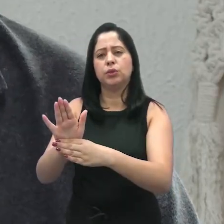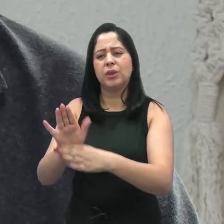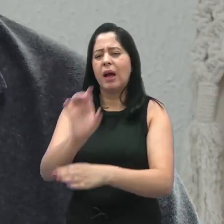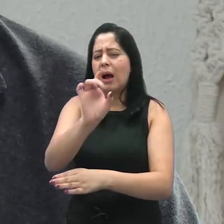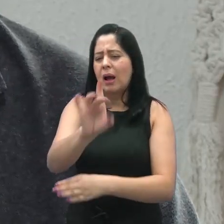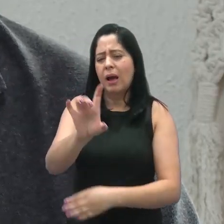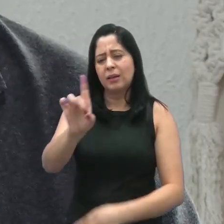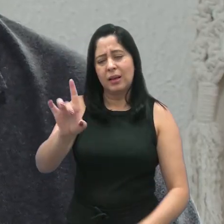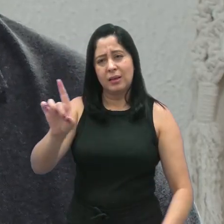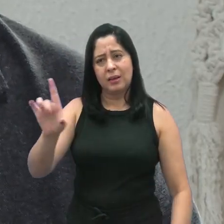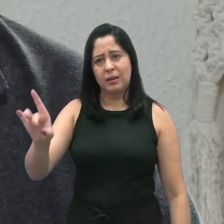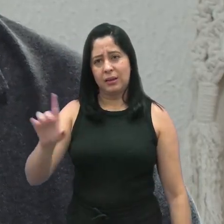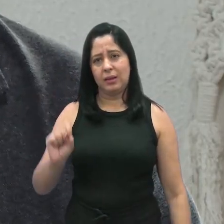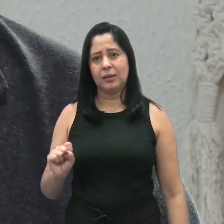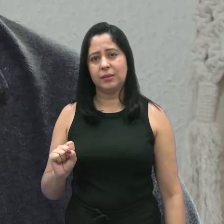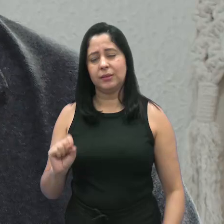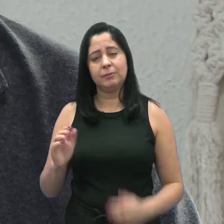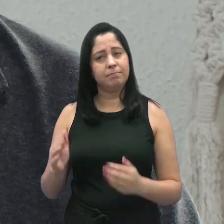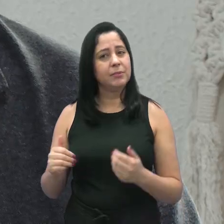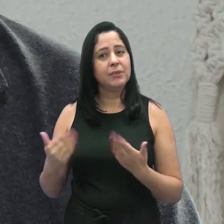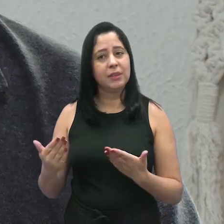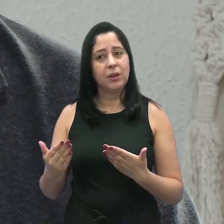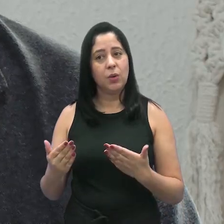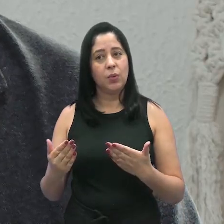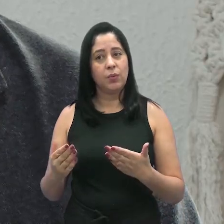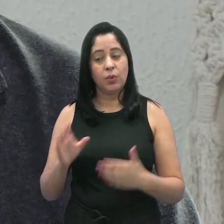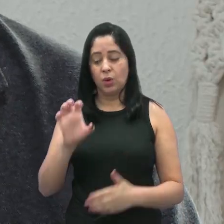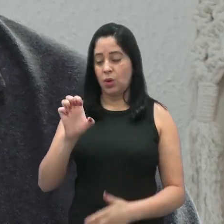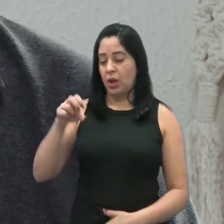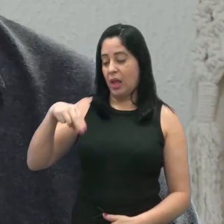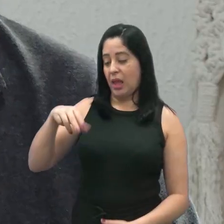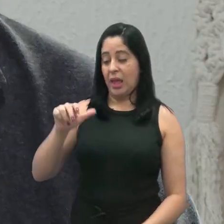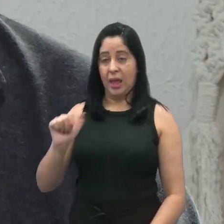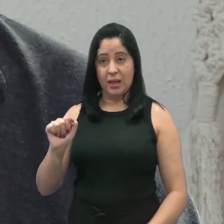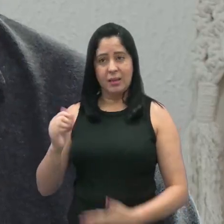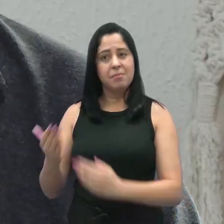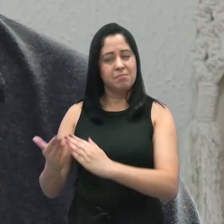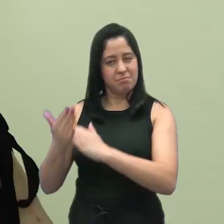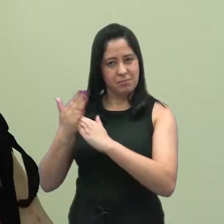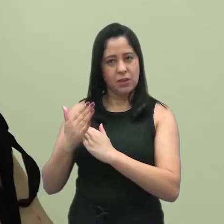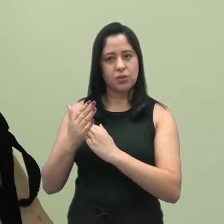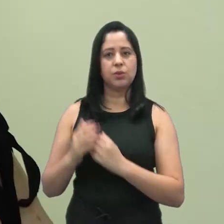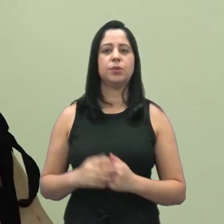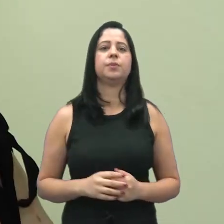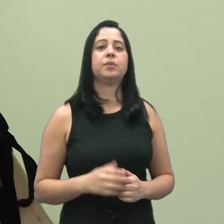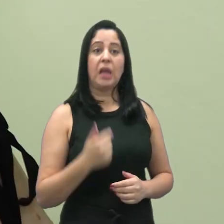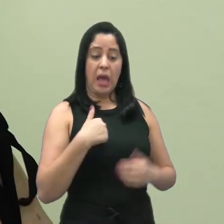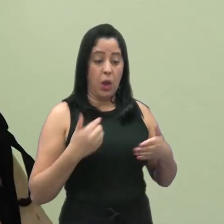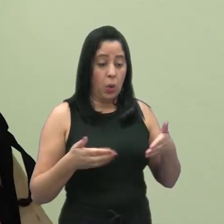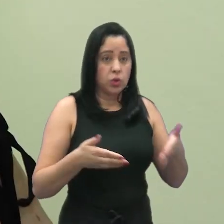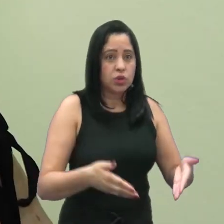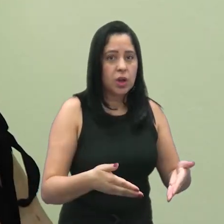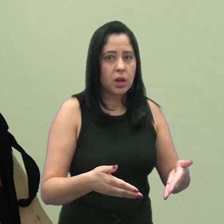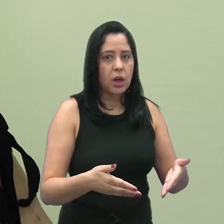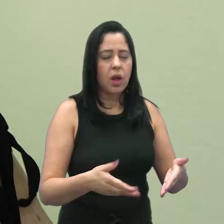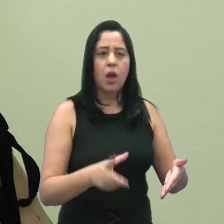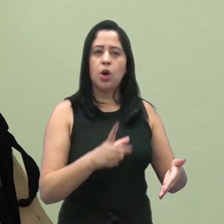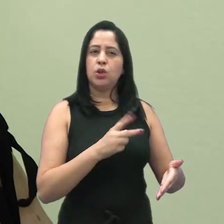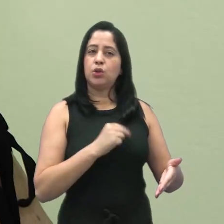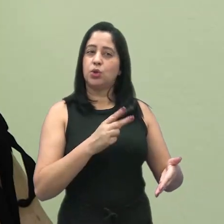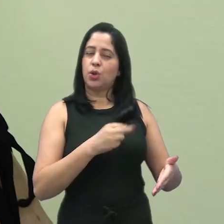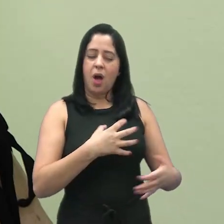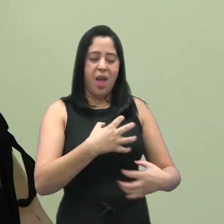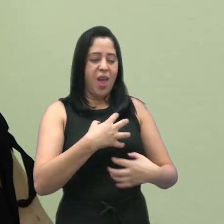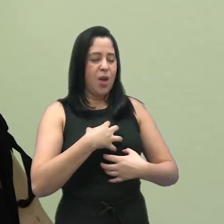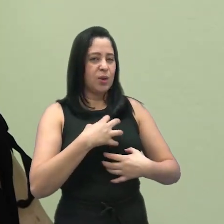um. Então a Ena me ajudou em muito. Quando eu cheguei aqui, eu fui